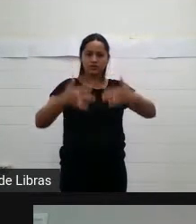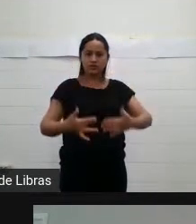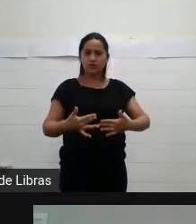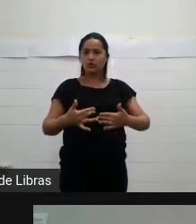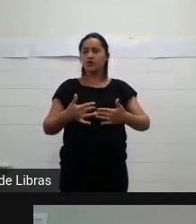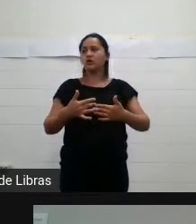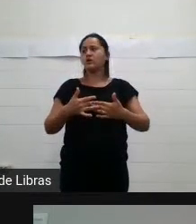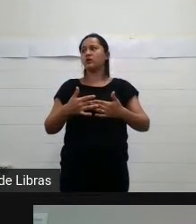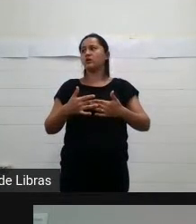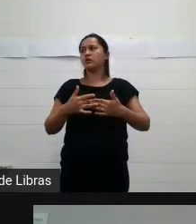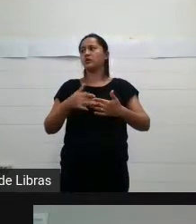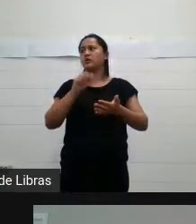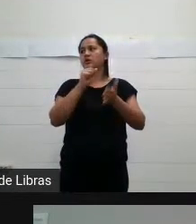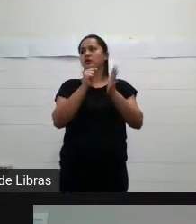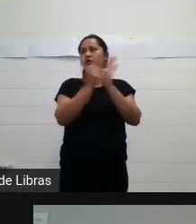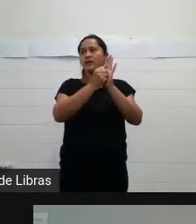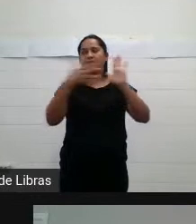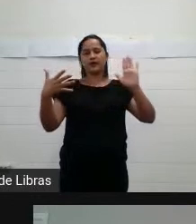CIEM, Ciências e Mulheres.